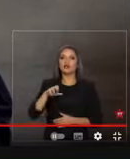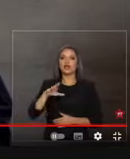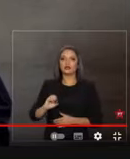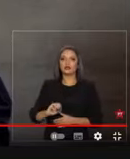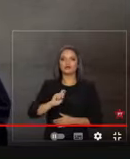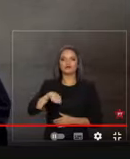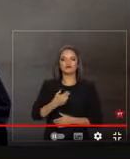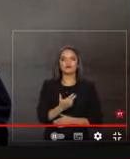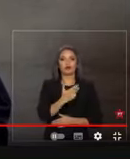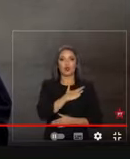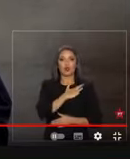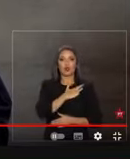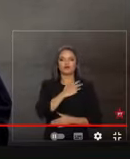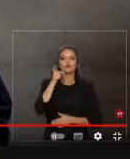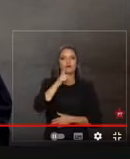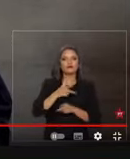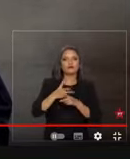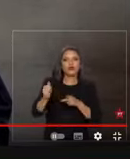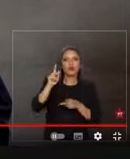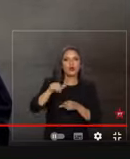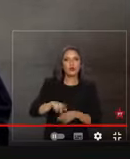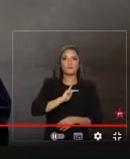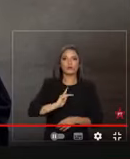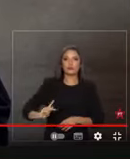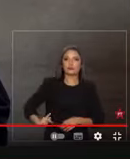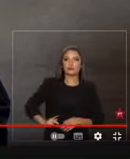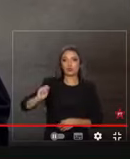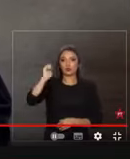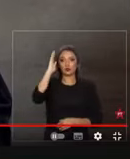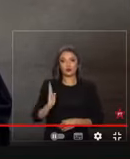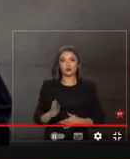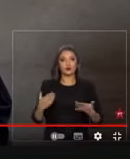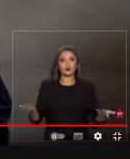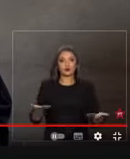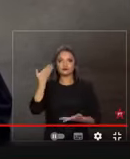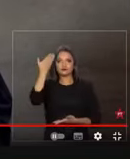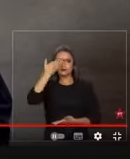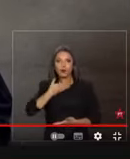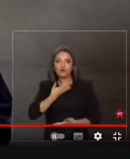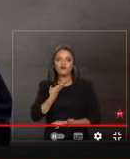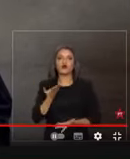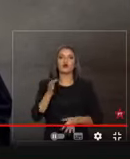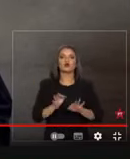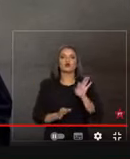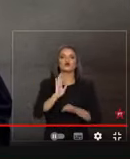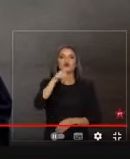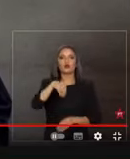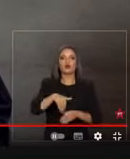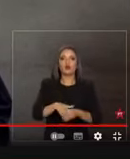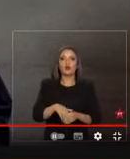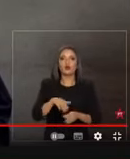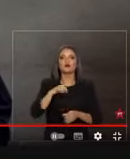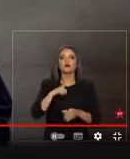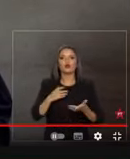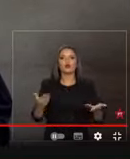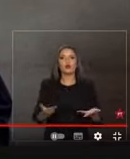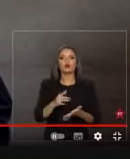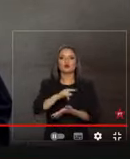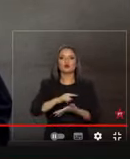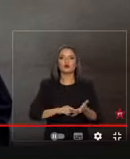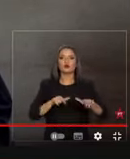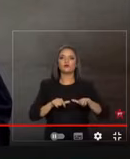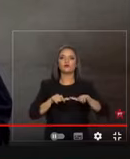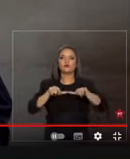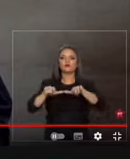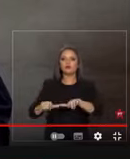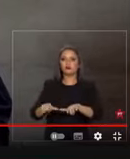da República Federativa do Brasil. Em testemunho desse fato, a Justiça Eleitoral expediu-lhe este diploma, que